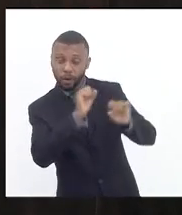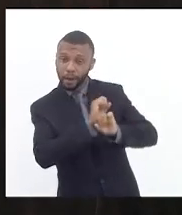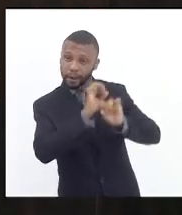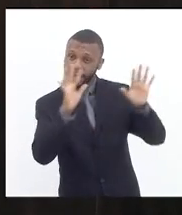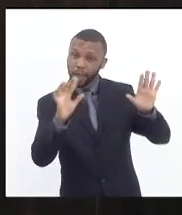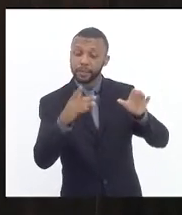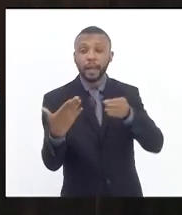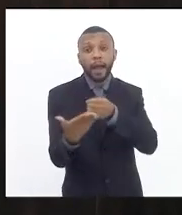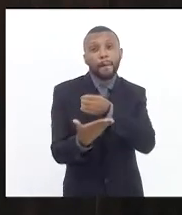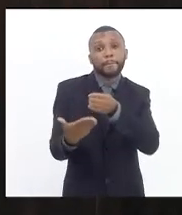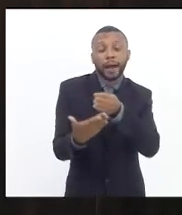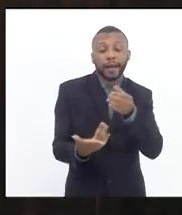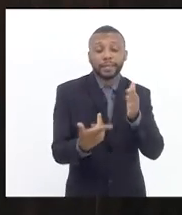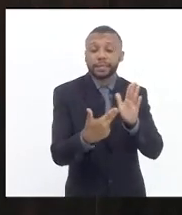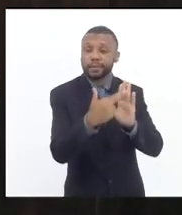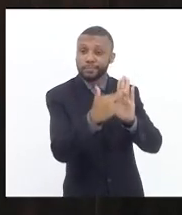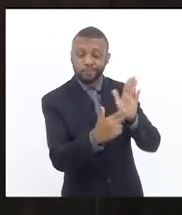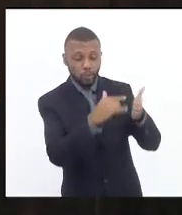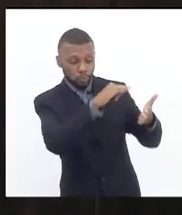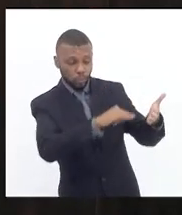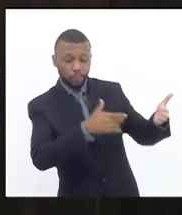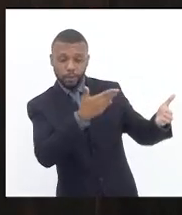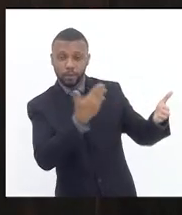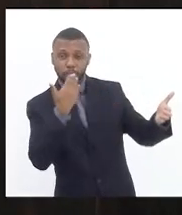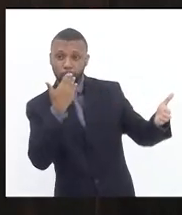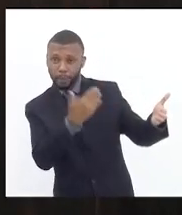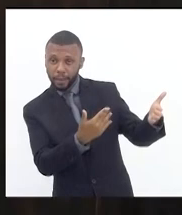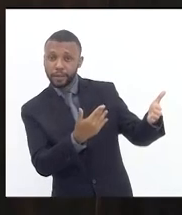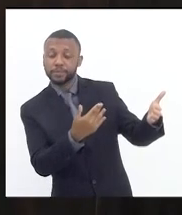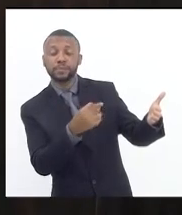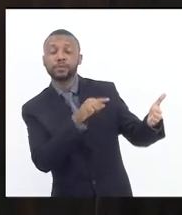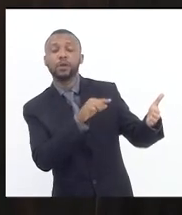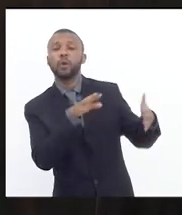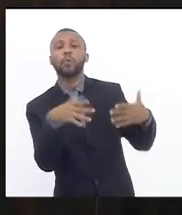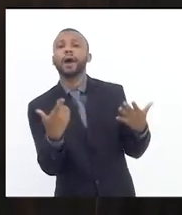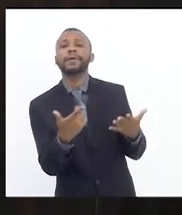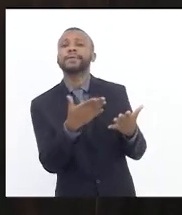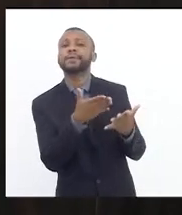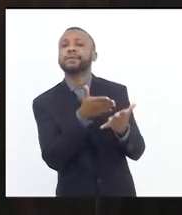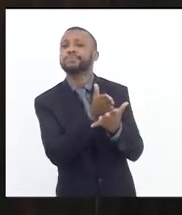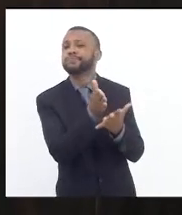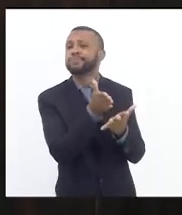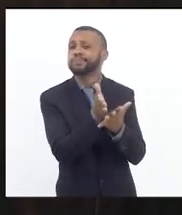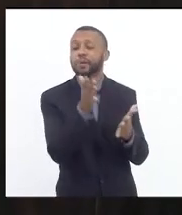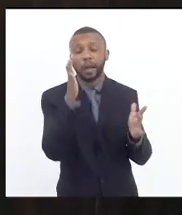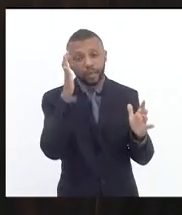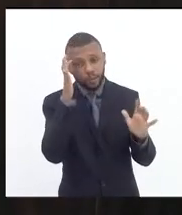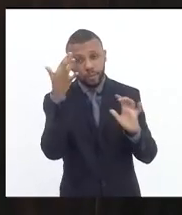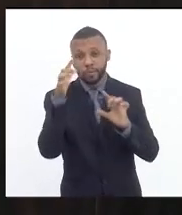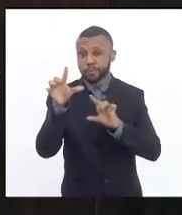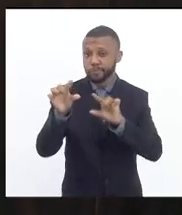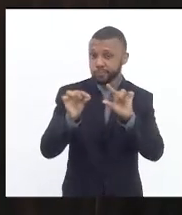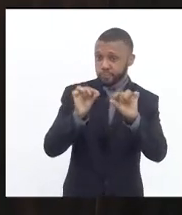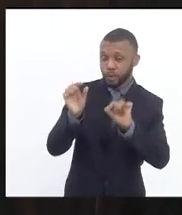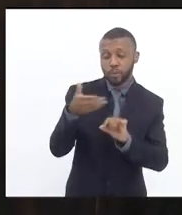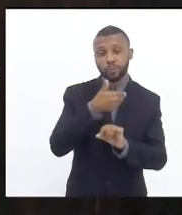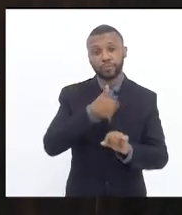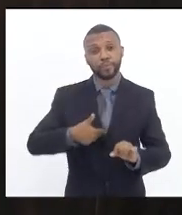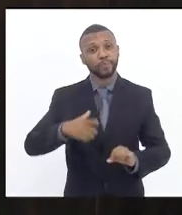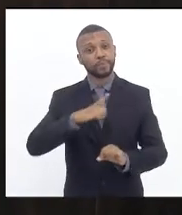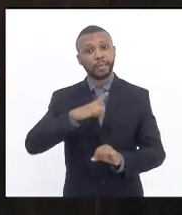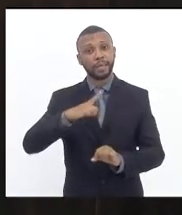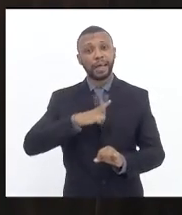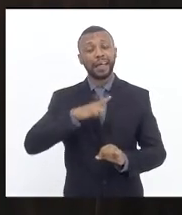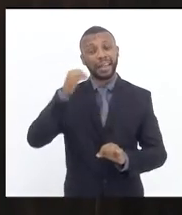isso é uma das bases do regime pede quais serão as alternativas que o GO quem será não passando